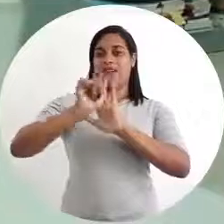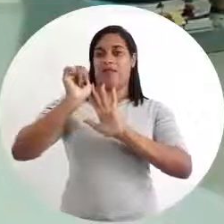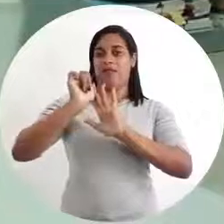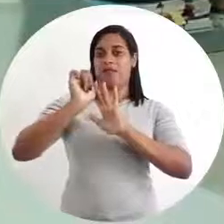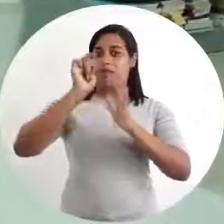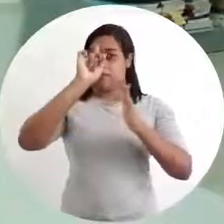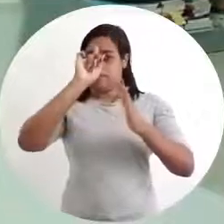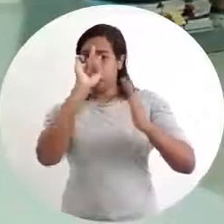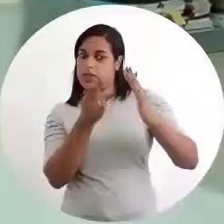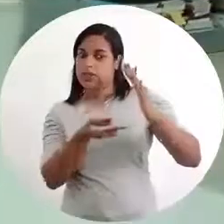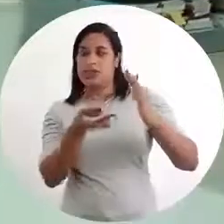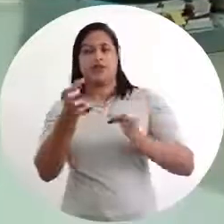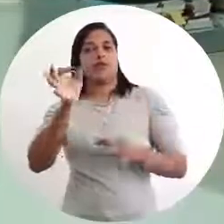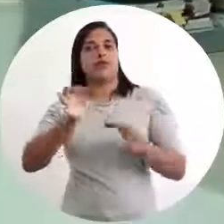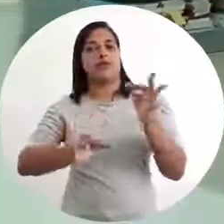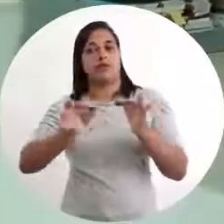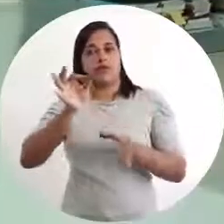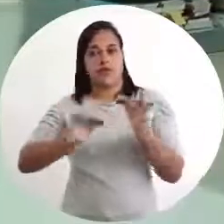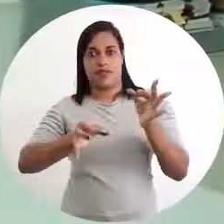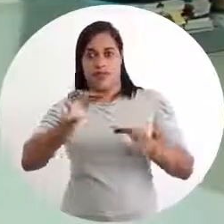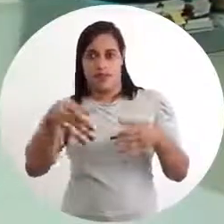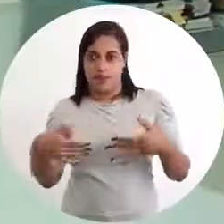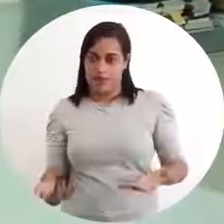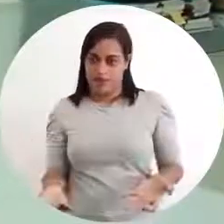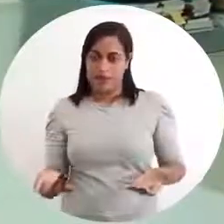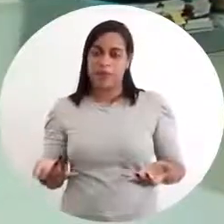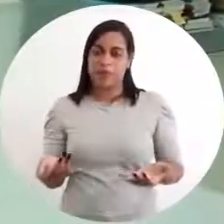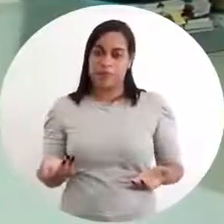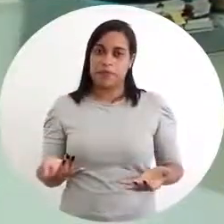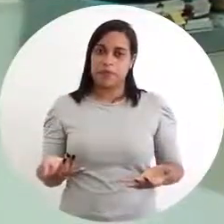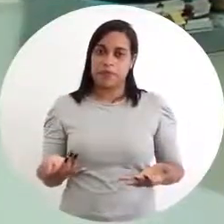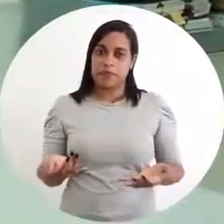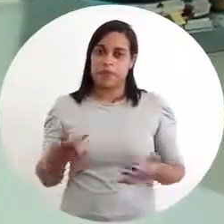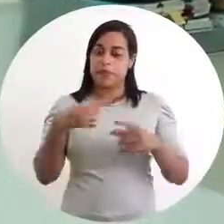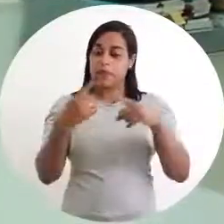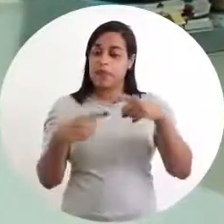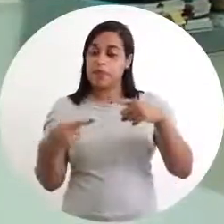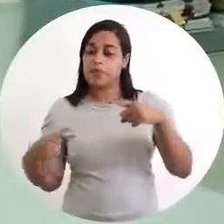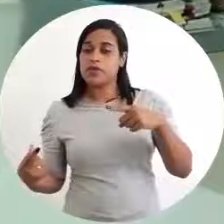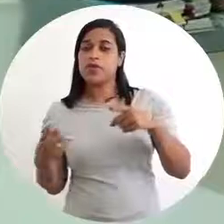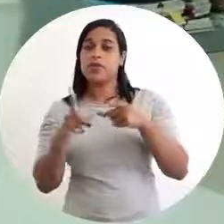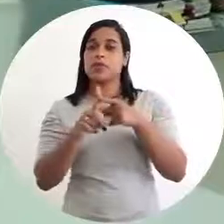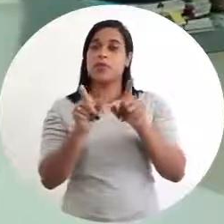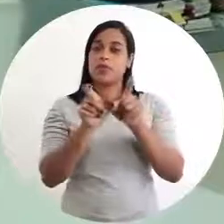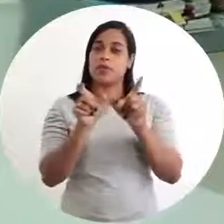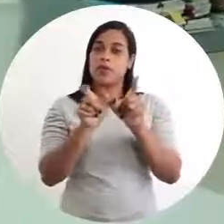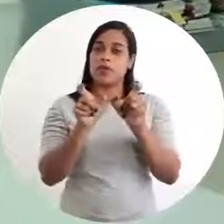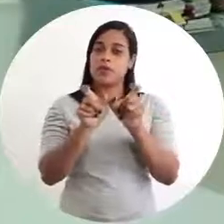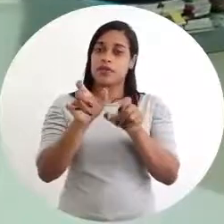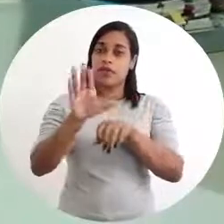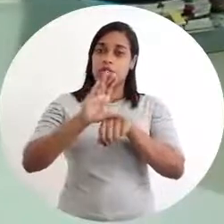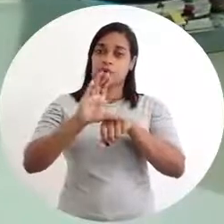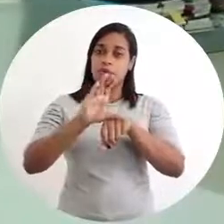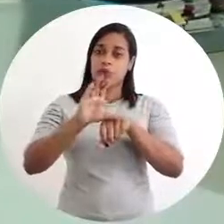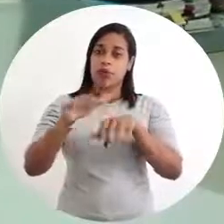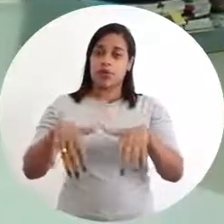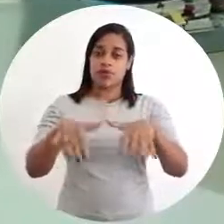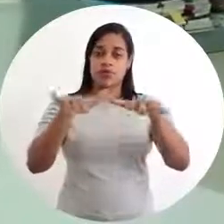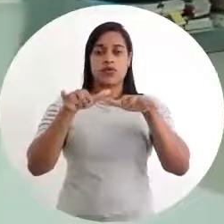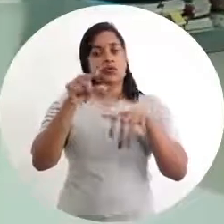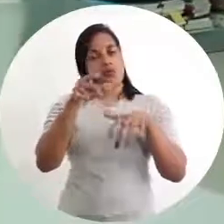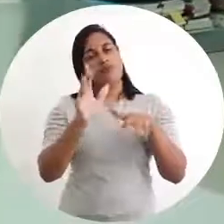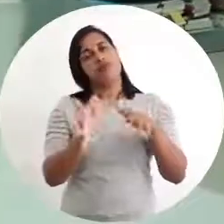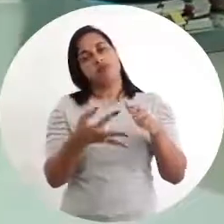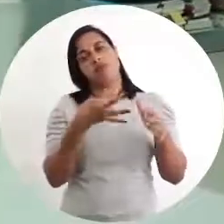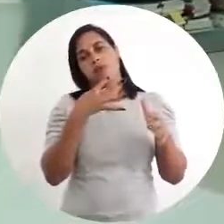também da decisão judicial. Passando aí na nossa apostila, você vai se deparar também com o termo da Constituição. Eu imagino